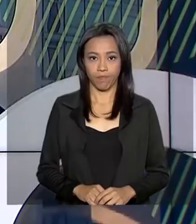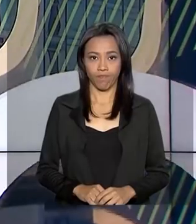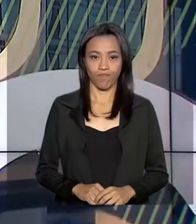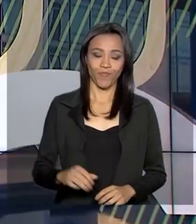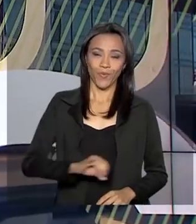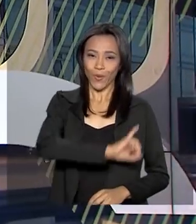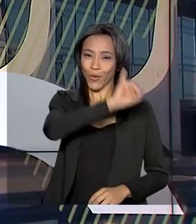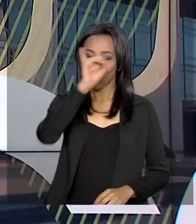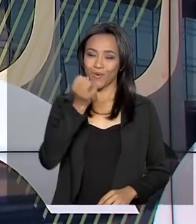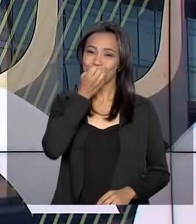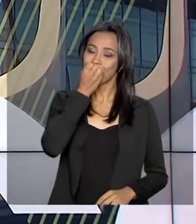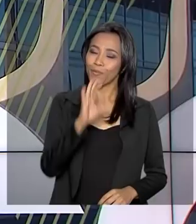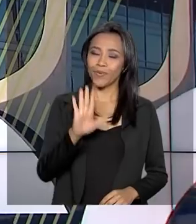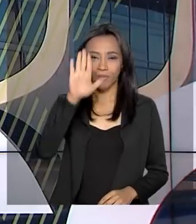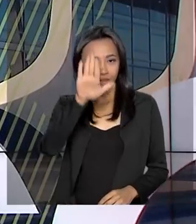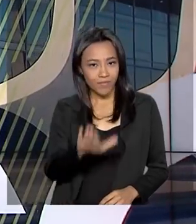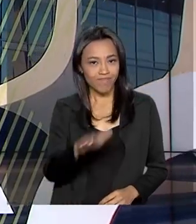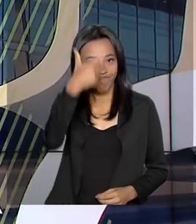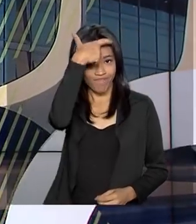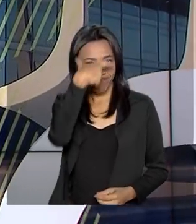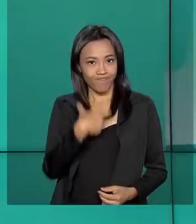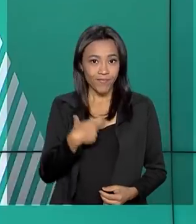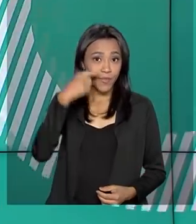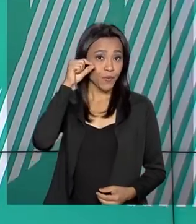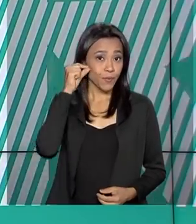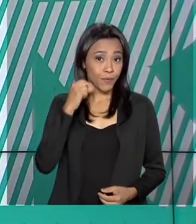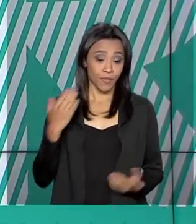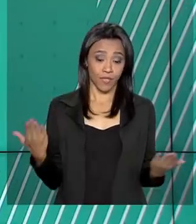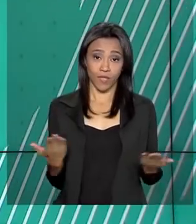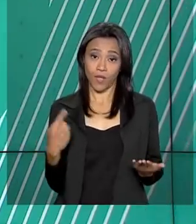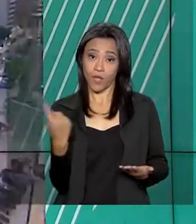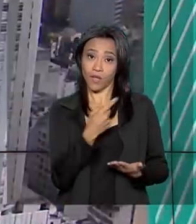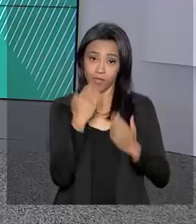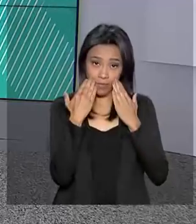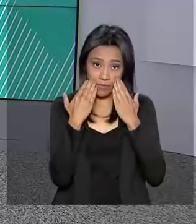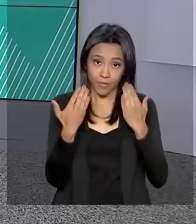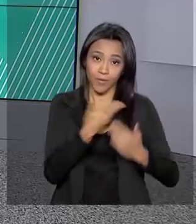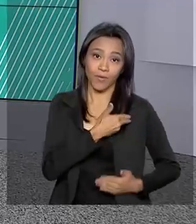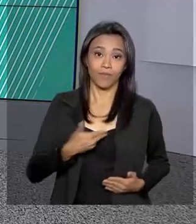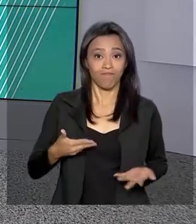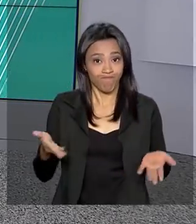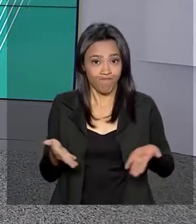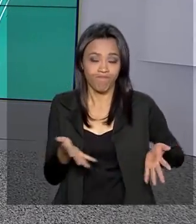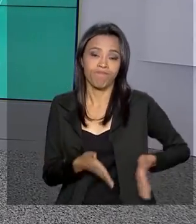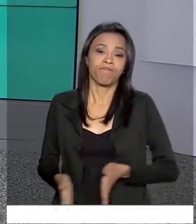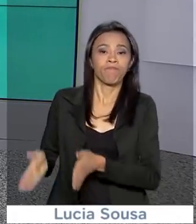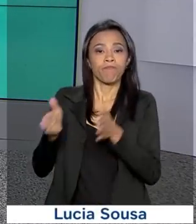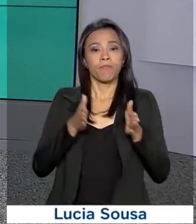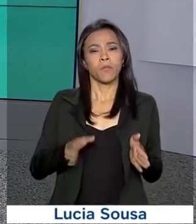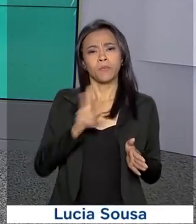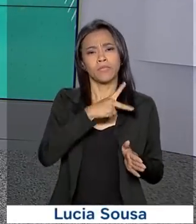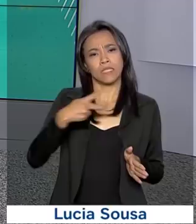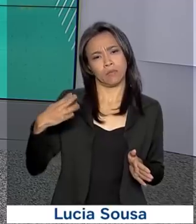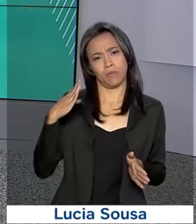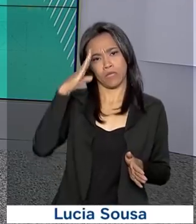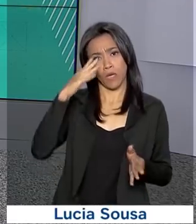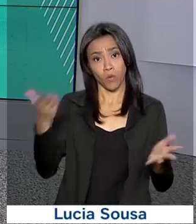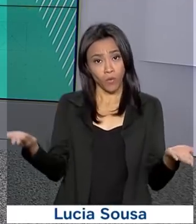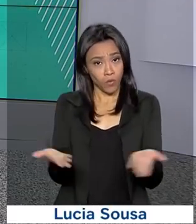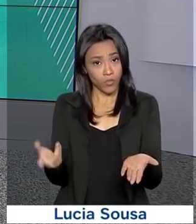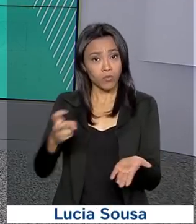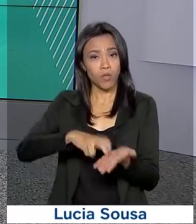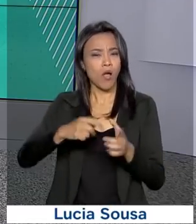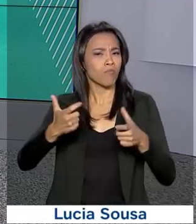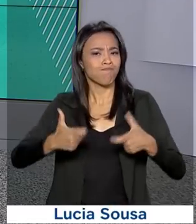Olá, boa tarde para você. Eu sou Roberto Camargo e está no ar o Governo Agora. O presidente Jair Bolsonaro participou hoje de